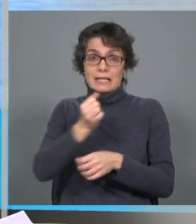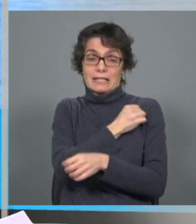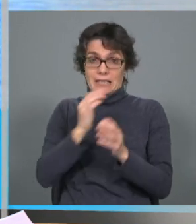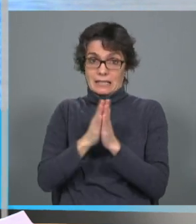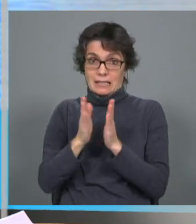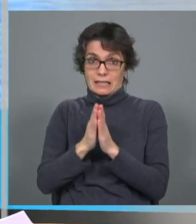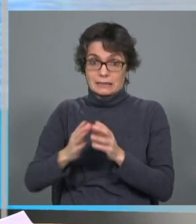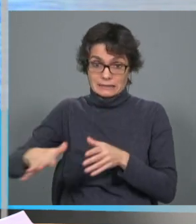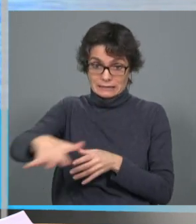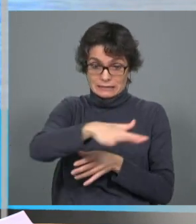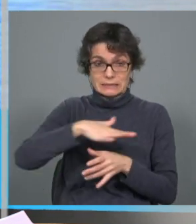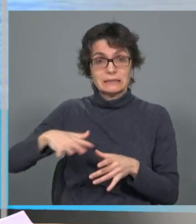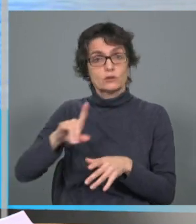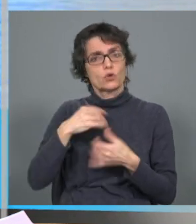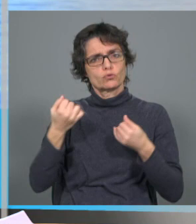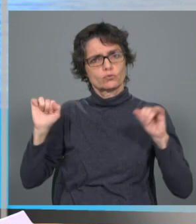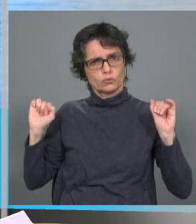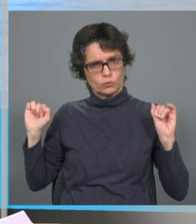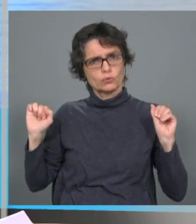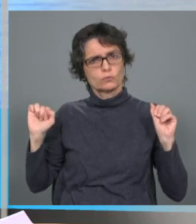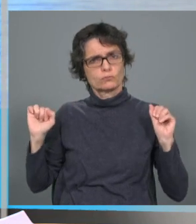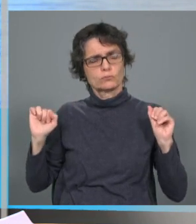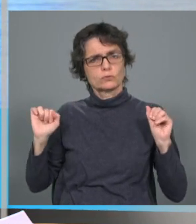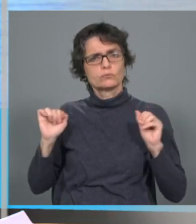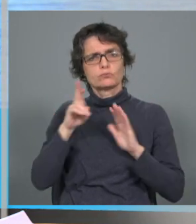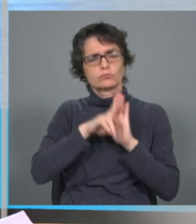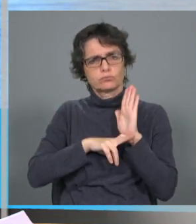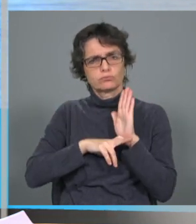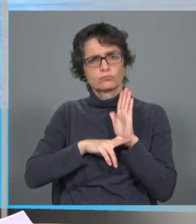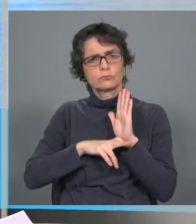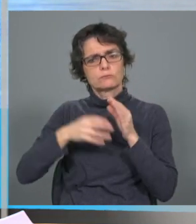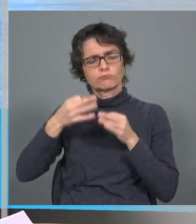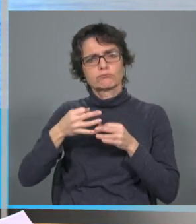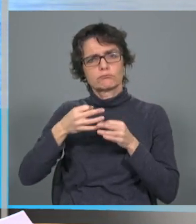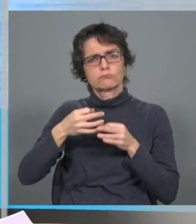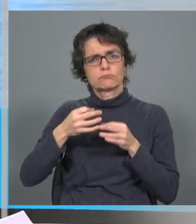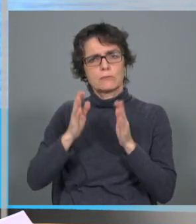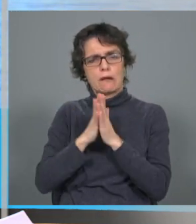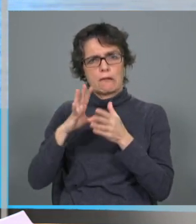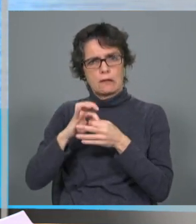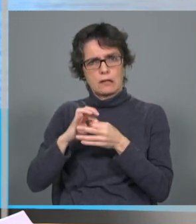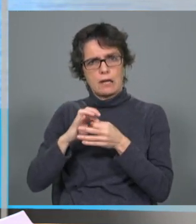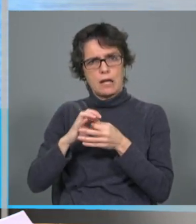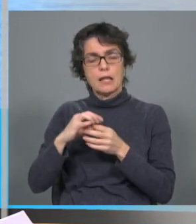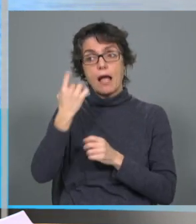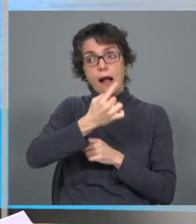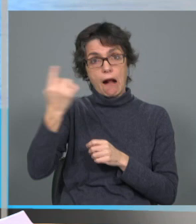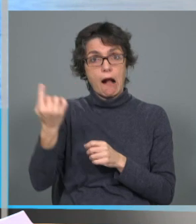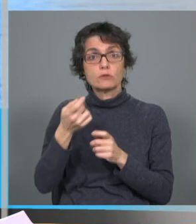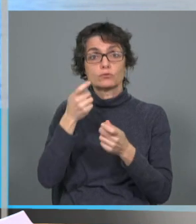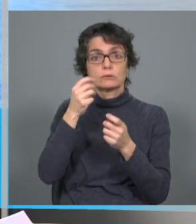têm estatuto jurídico, canónico próprio e têm especificidades próprias a cada